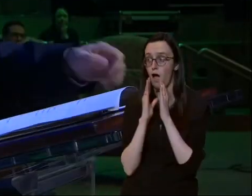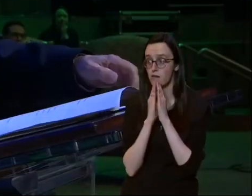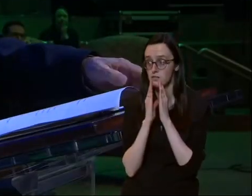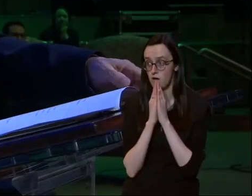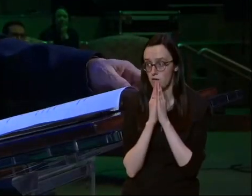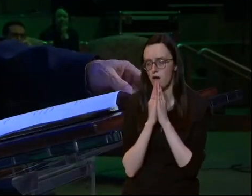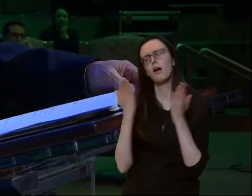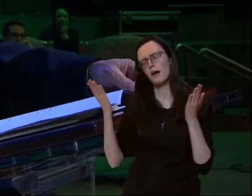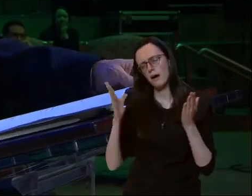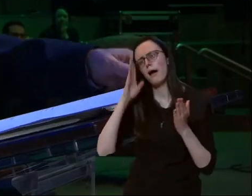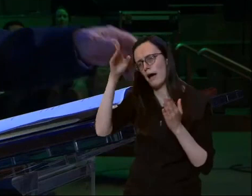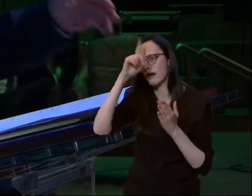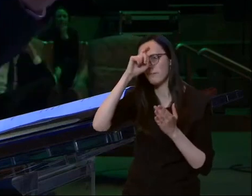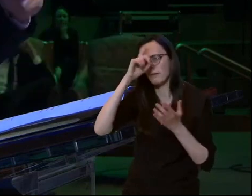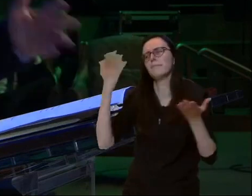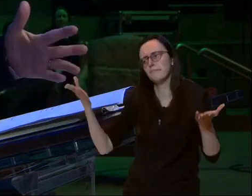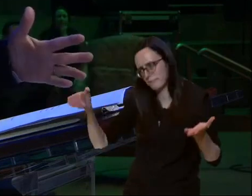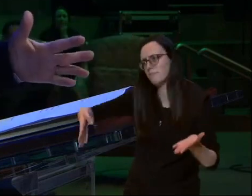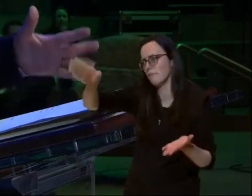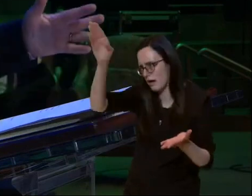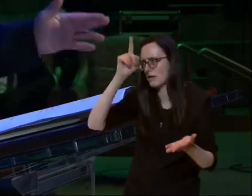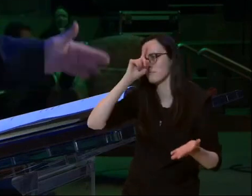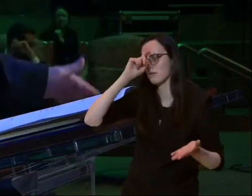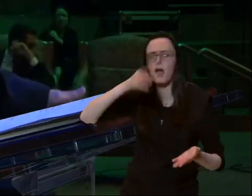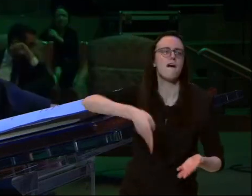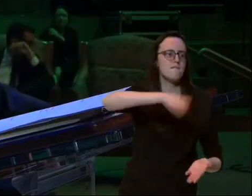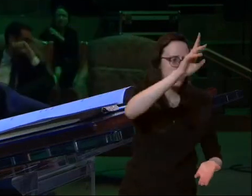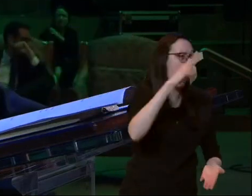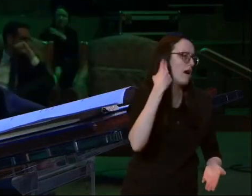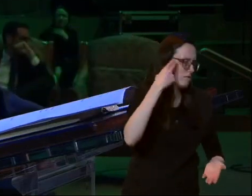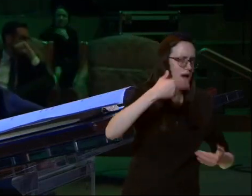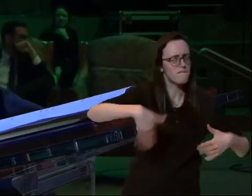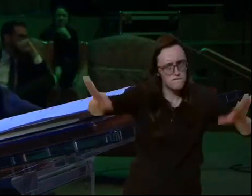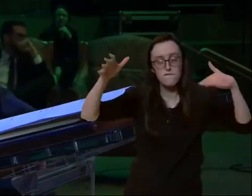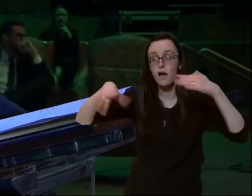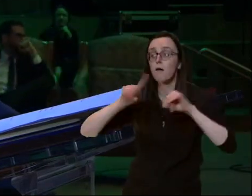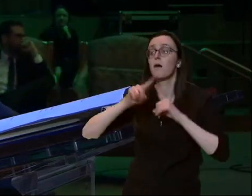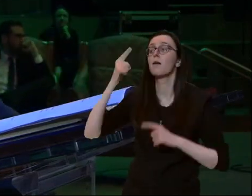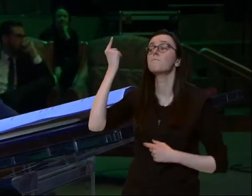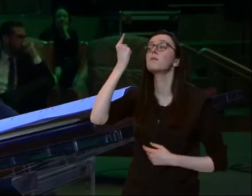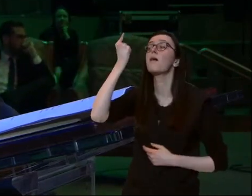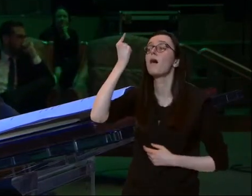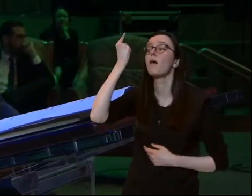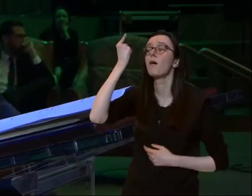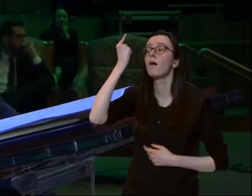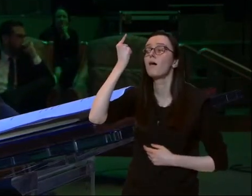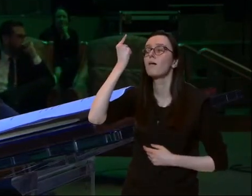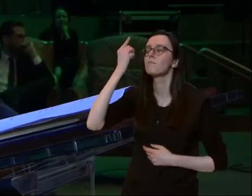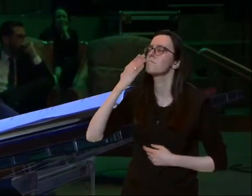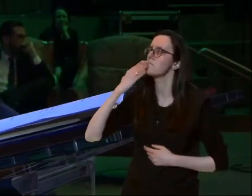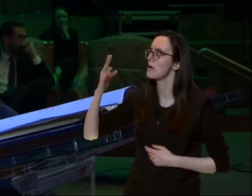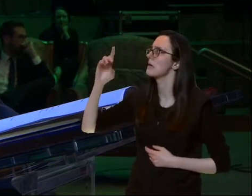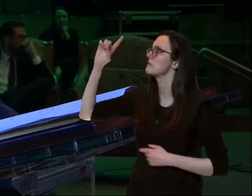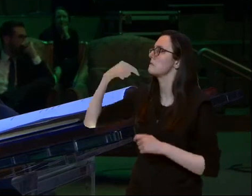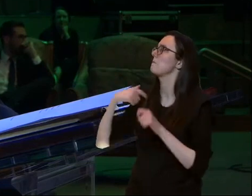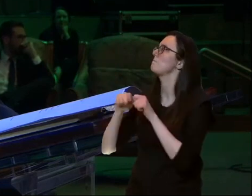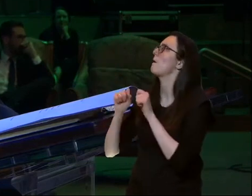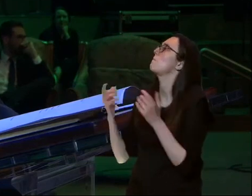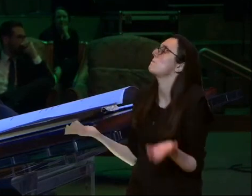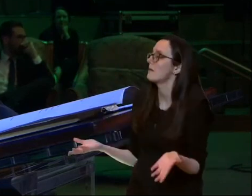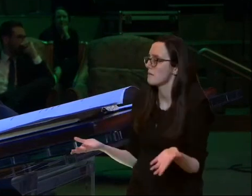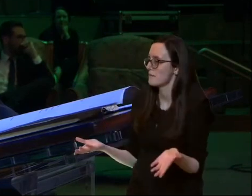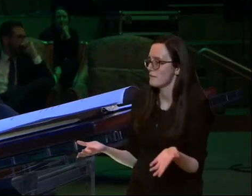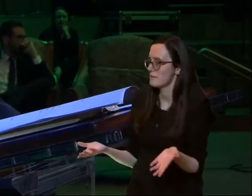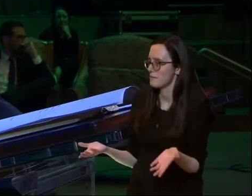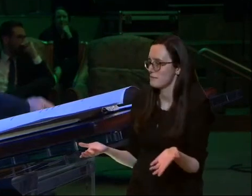Lógico que eu tenho que buscar o médico, o advogado, mas em primeiro lugar eu preciso pedir a direção do Senhor.